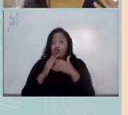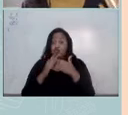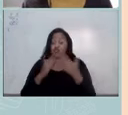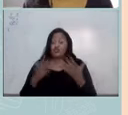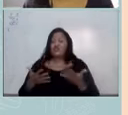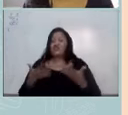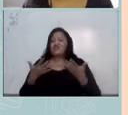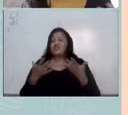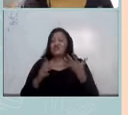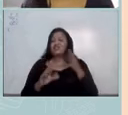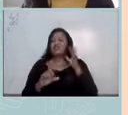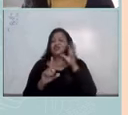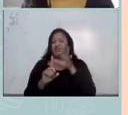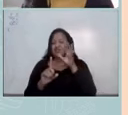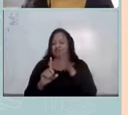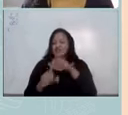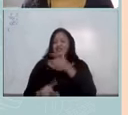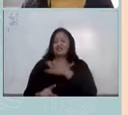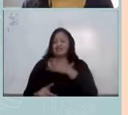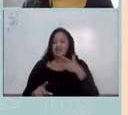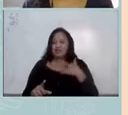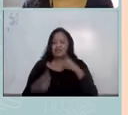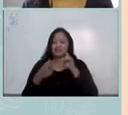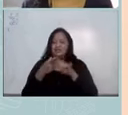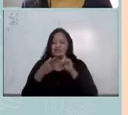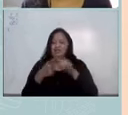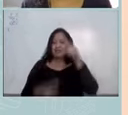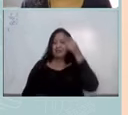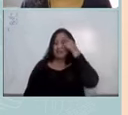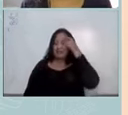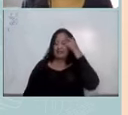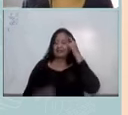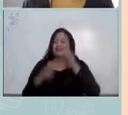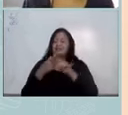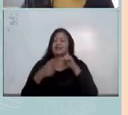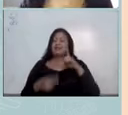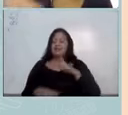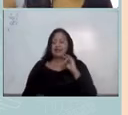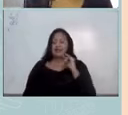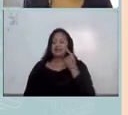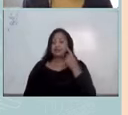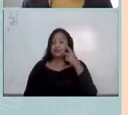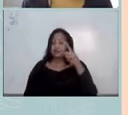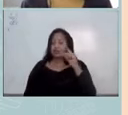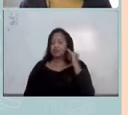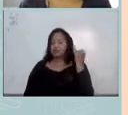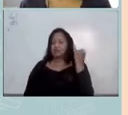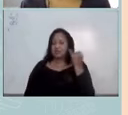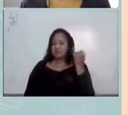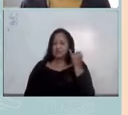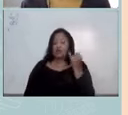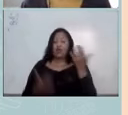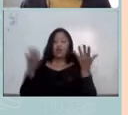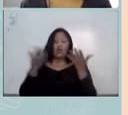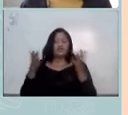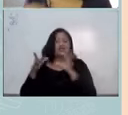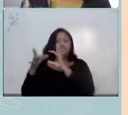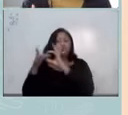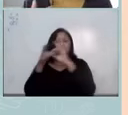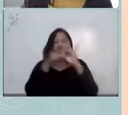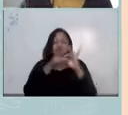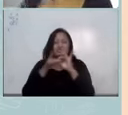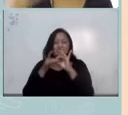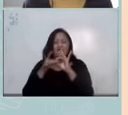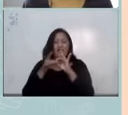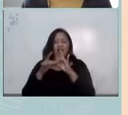mental, na saúde psíquica também, que a gente percebeu que tem também a sua importância. Então, tudo isso hoje está atrelado ao conceito de saúde. Então, veja que o conceito